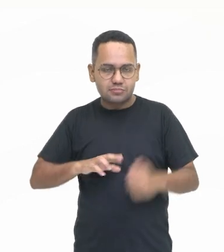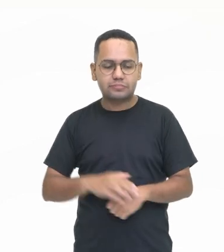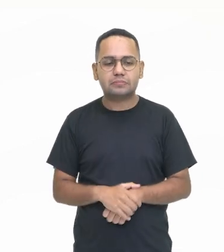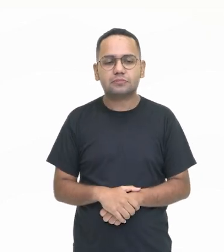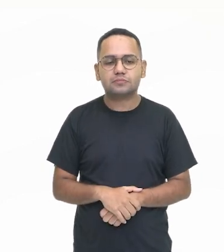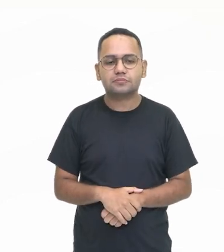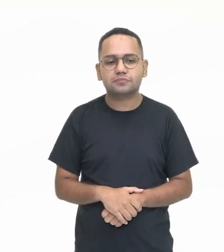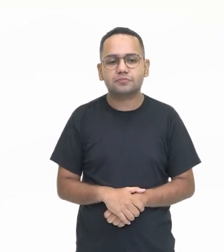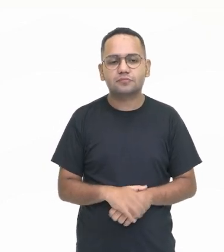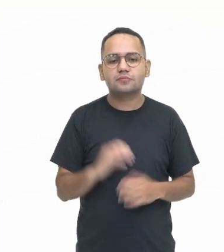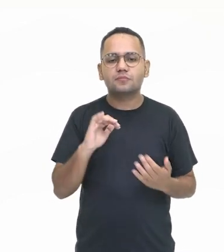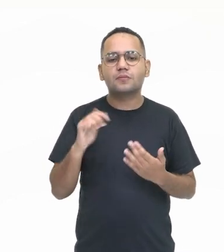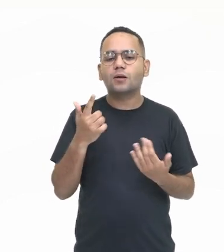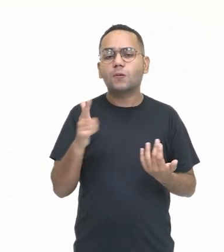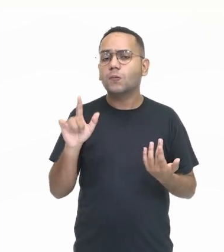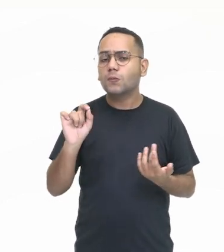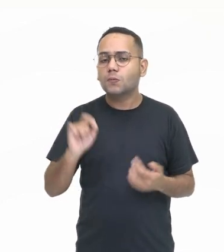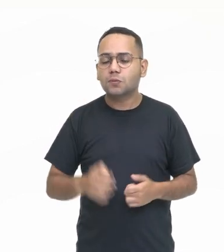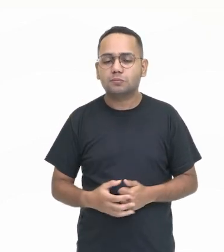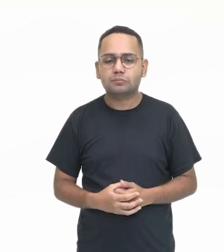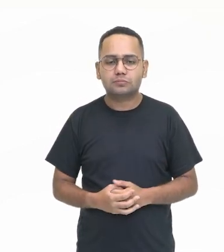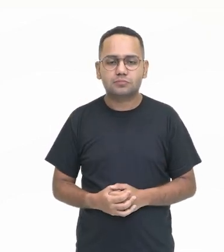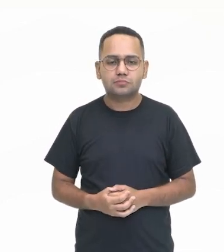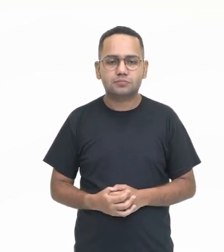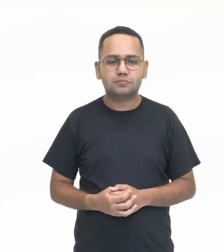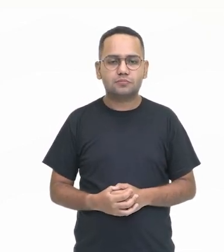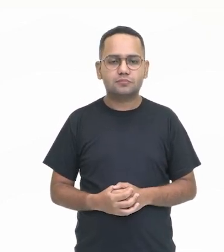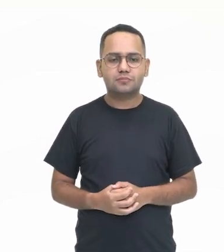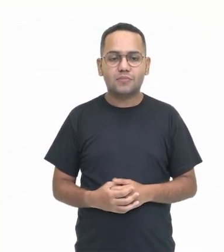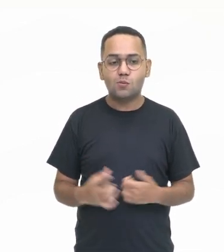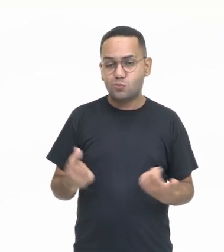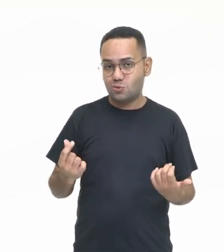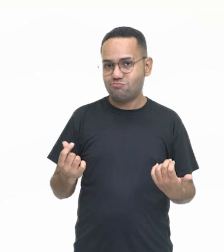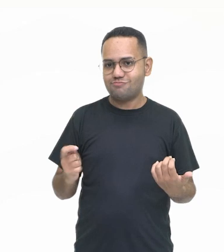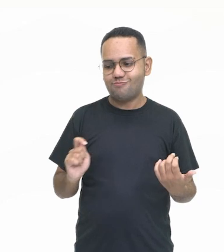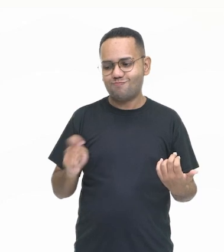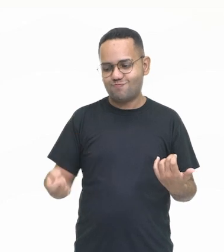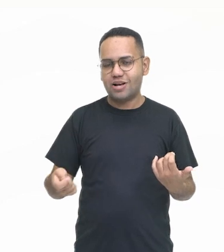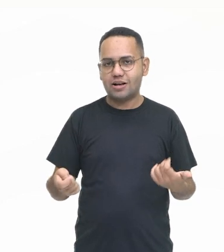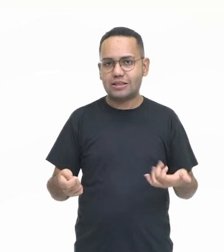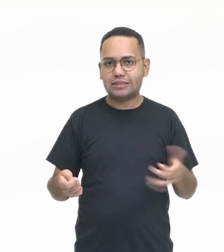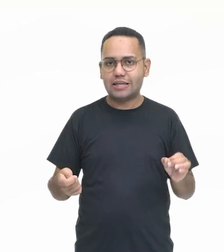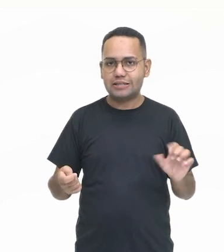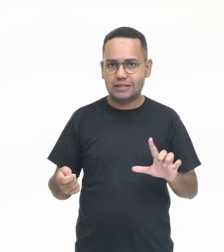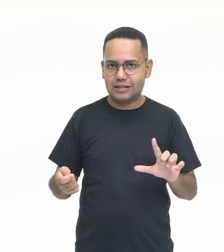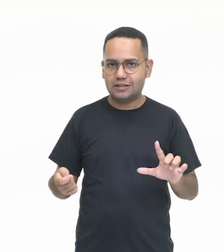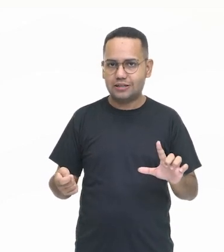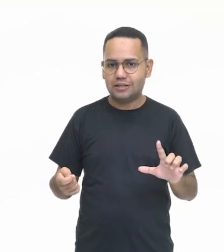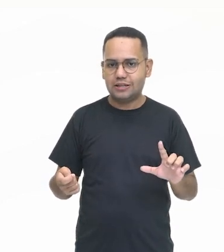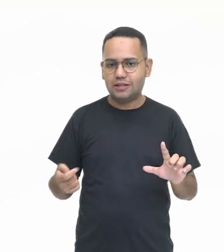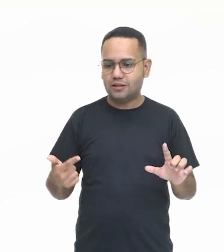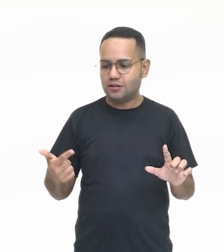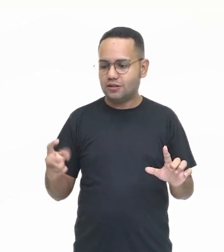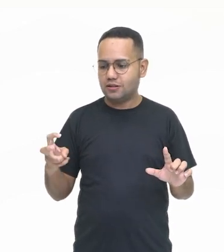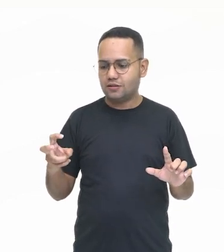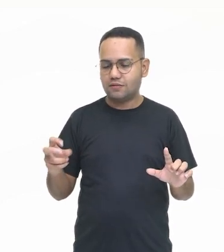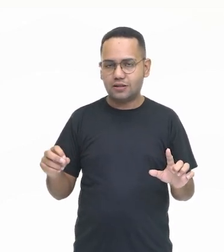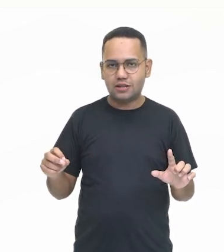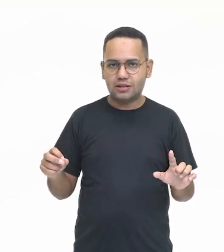o preço que se paga, né? A quantidade que se tem quando você compra aí